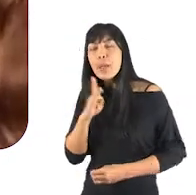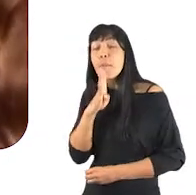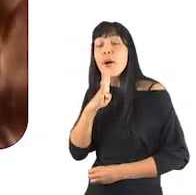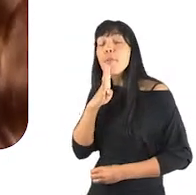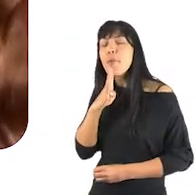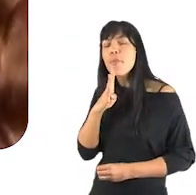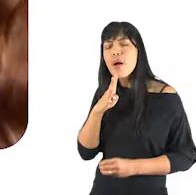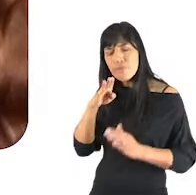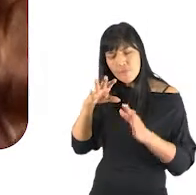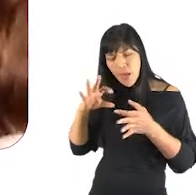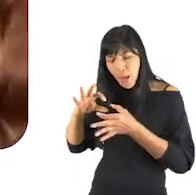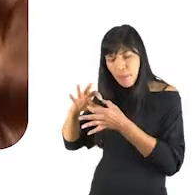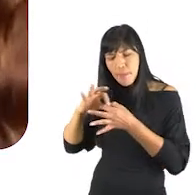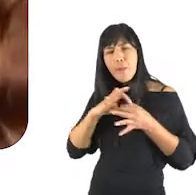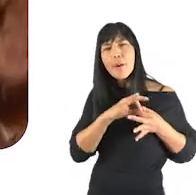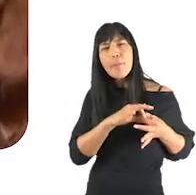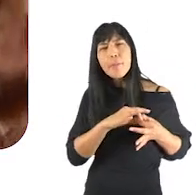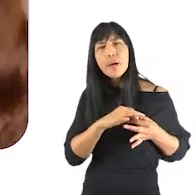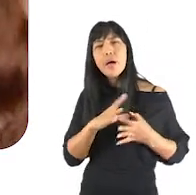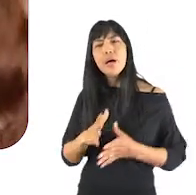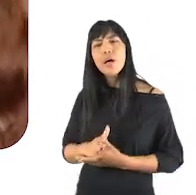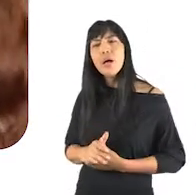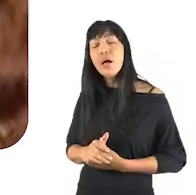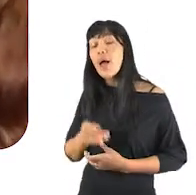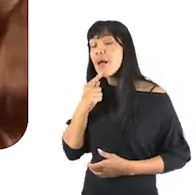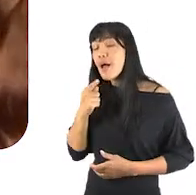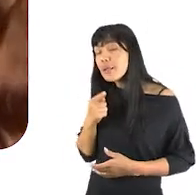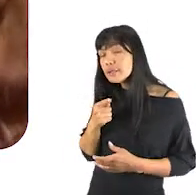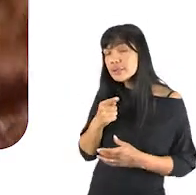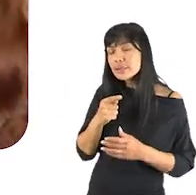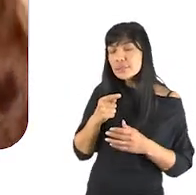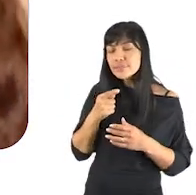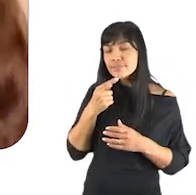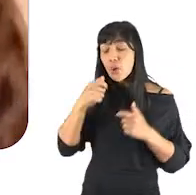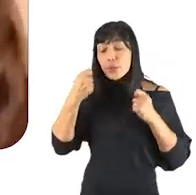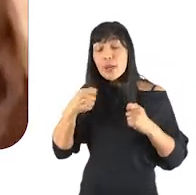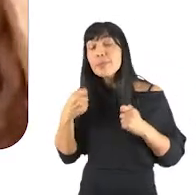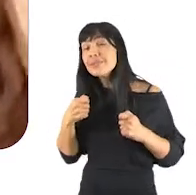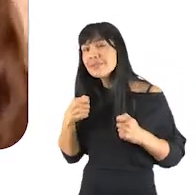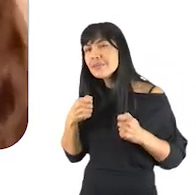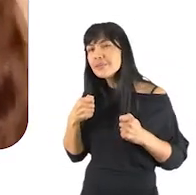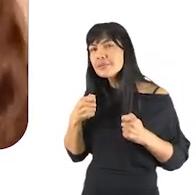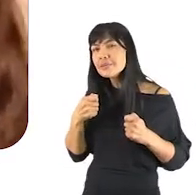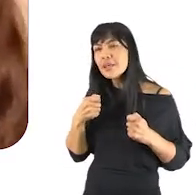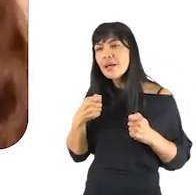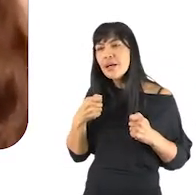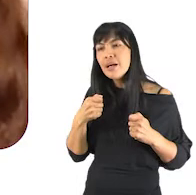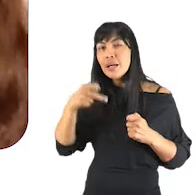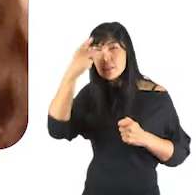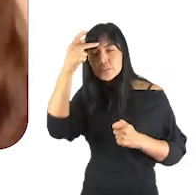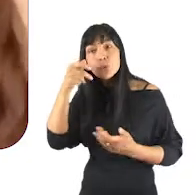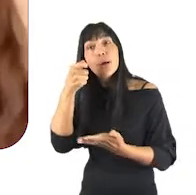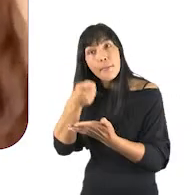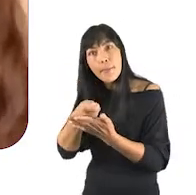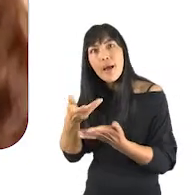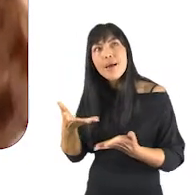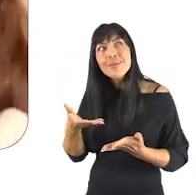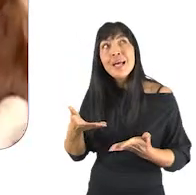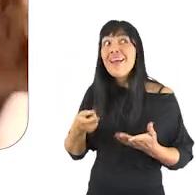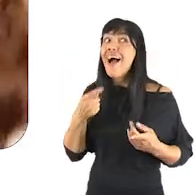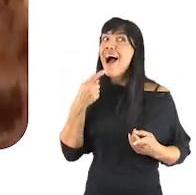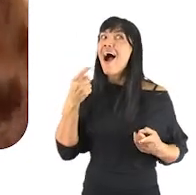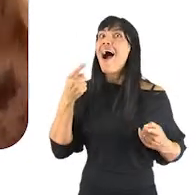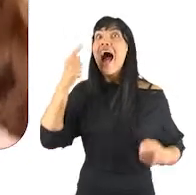conhecem o contexto, que conhecem as necessidades, que compreendem as necessidades das pessoas, e